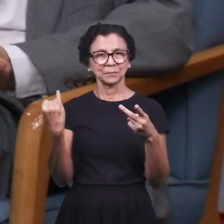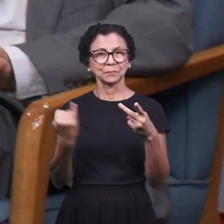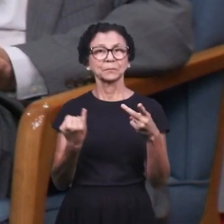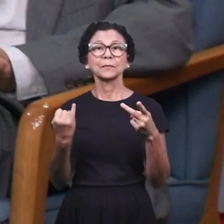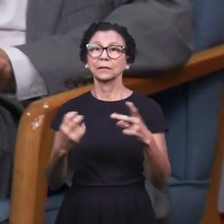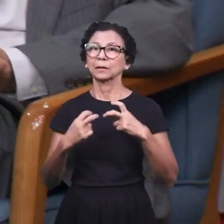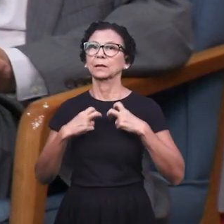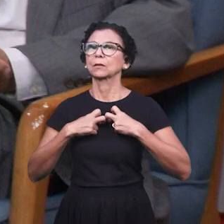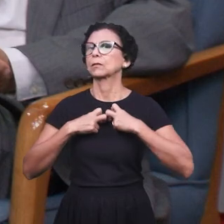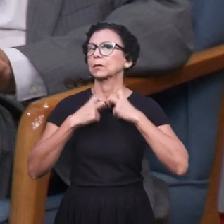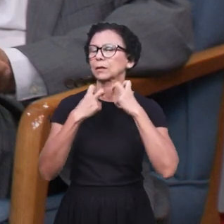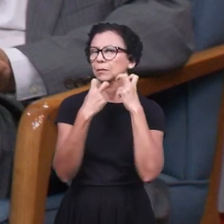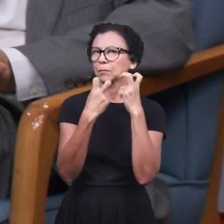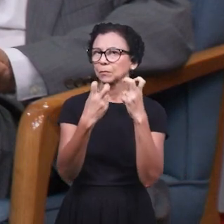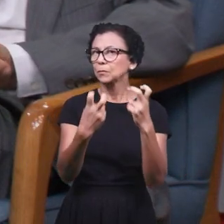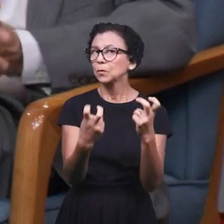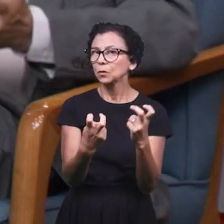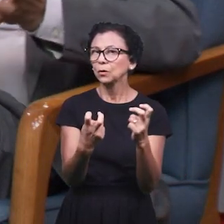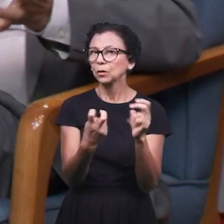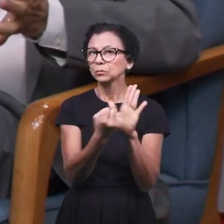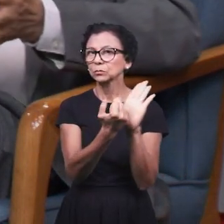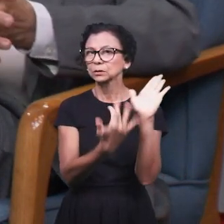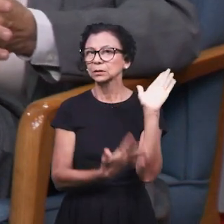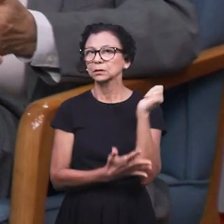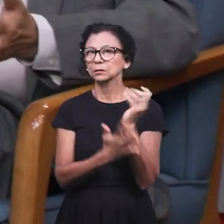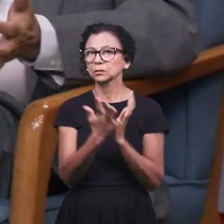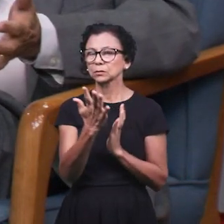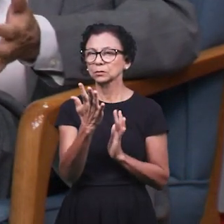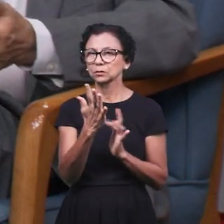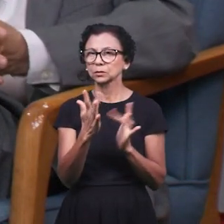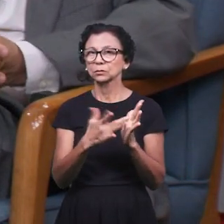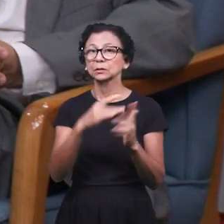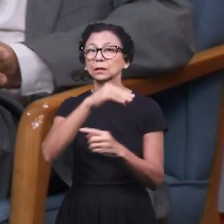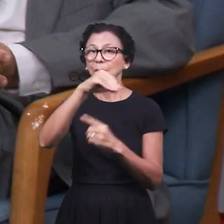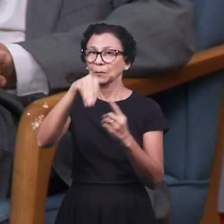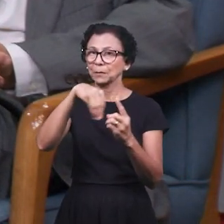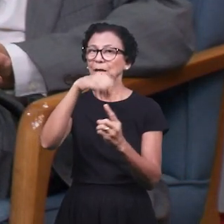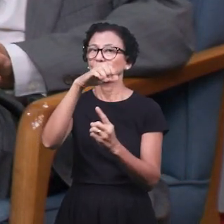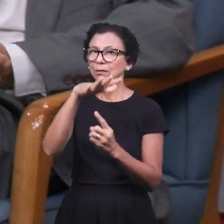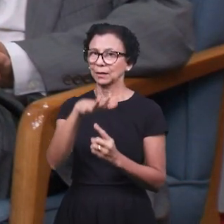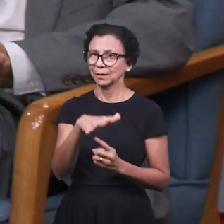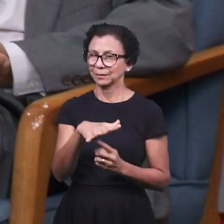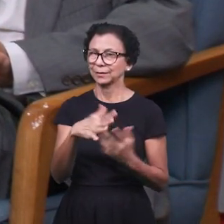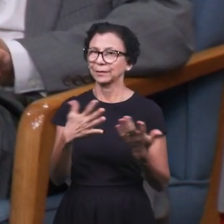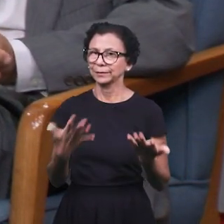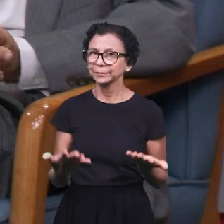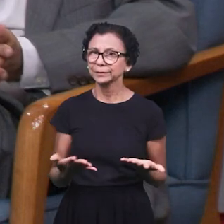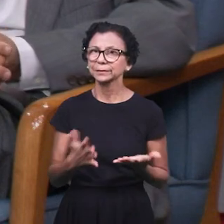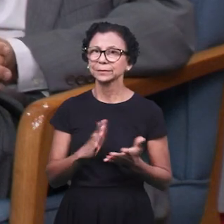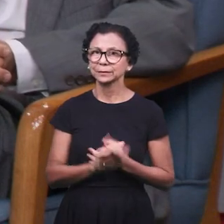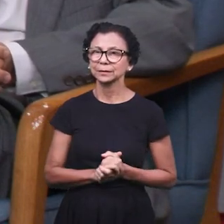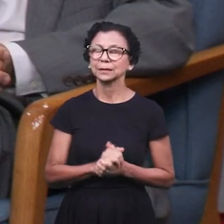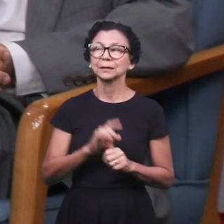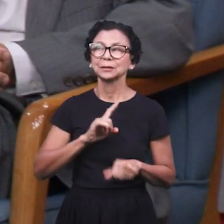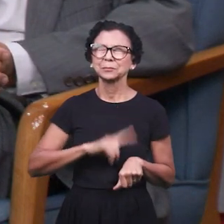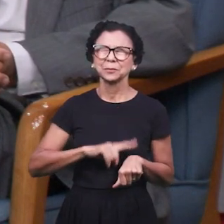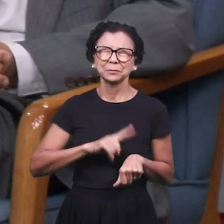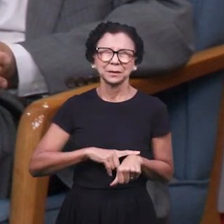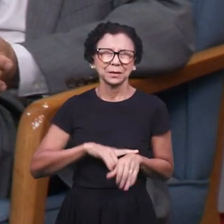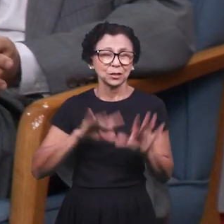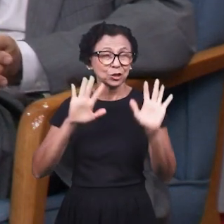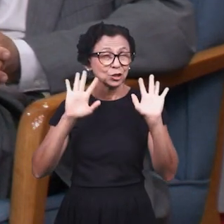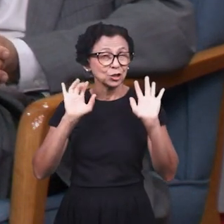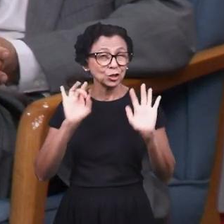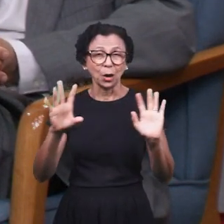esse clamor, né? Esse recurso da graça, que é o clamor pelo sangue de Jesus, no momento